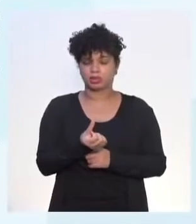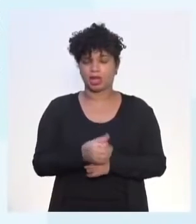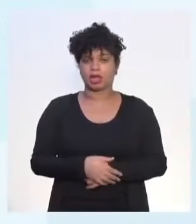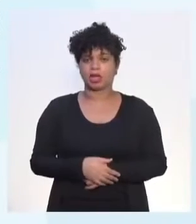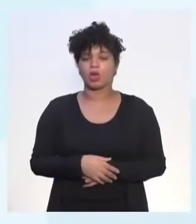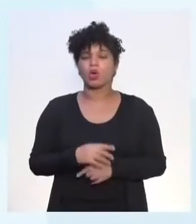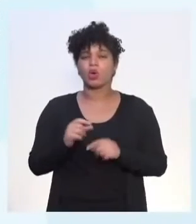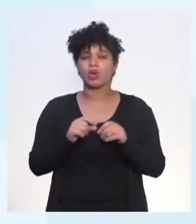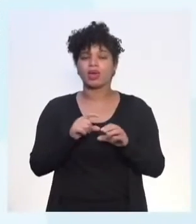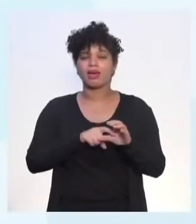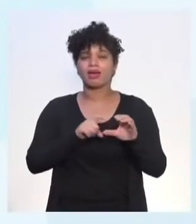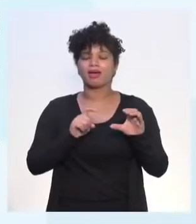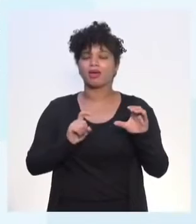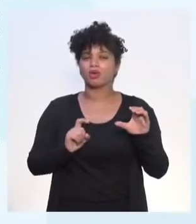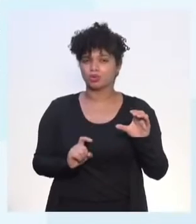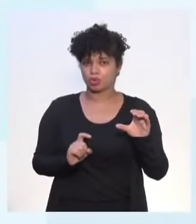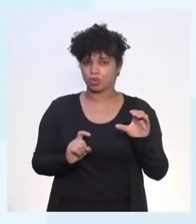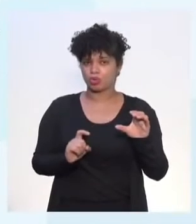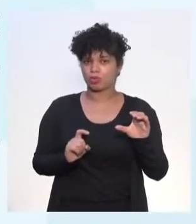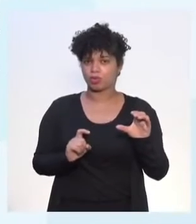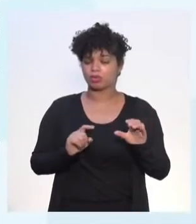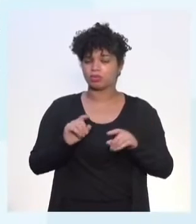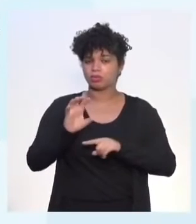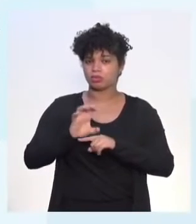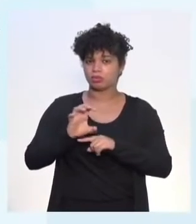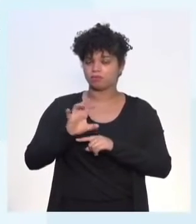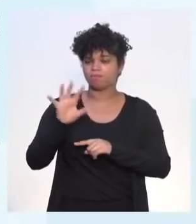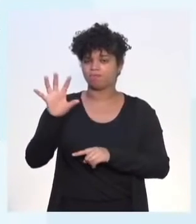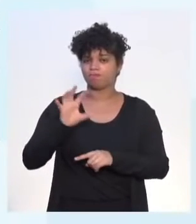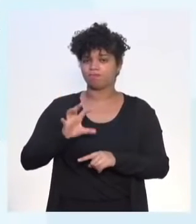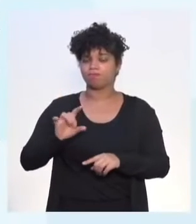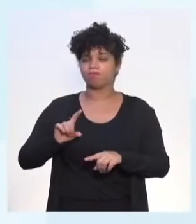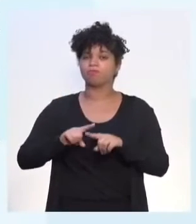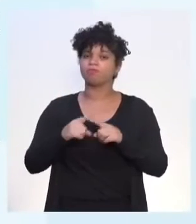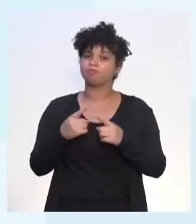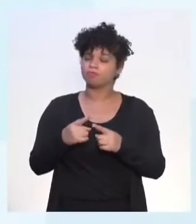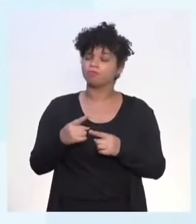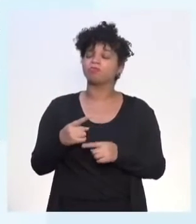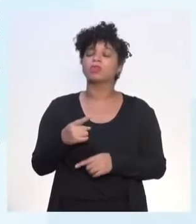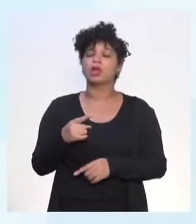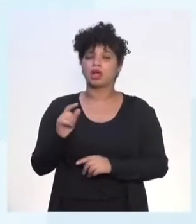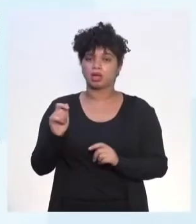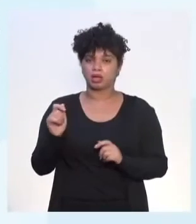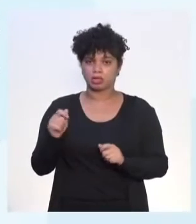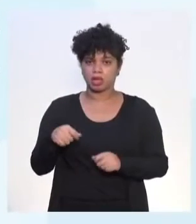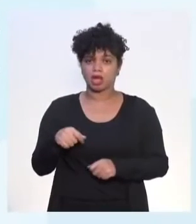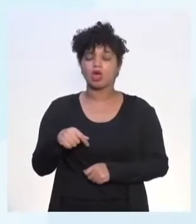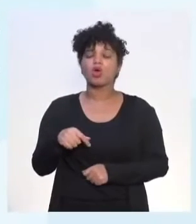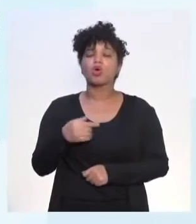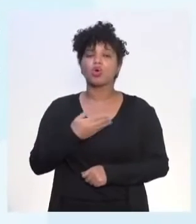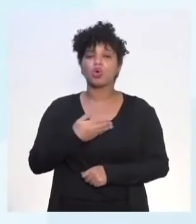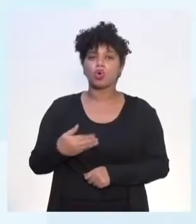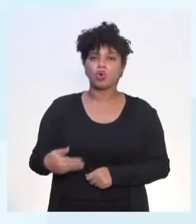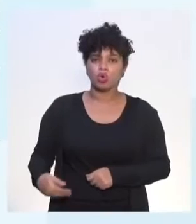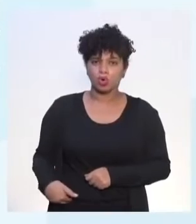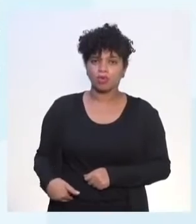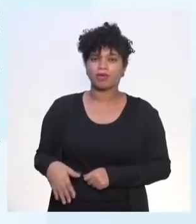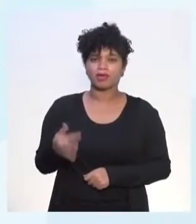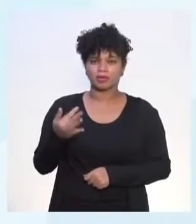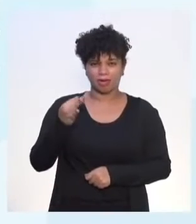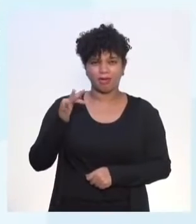havia autonomia dos estados, mas o governo federal poderia intervir caso desses pontos